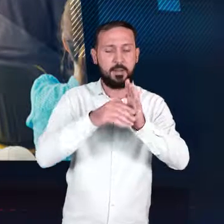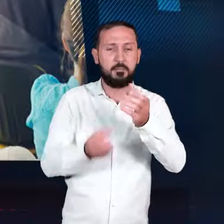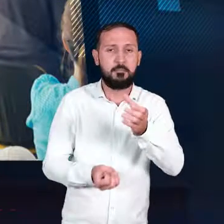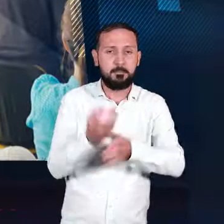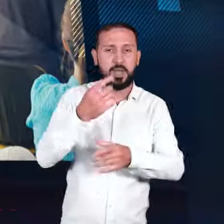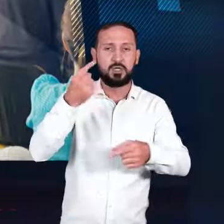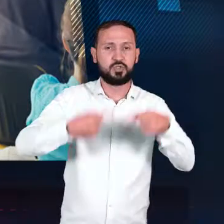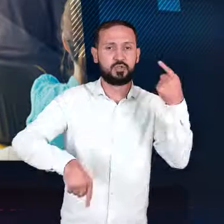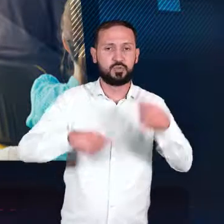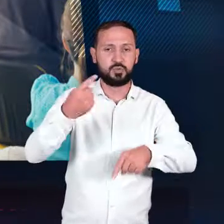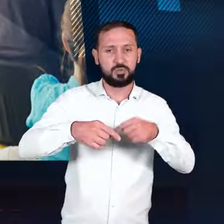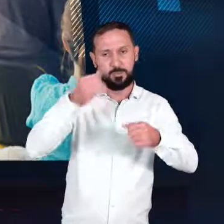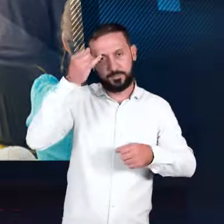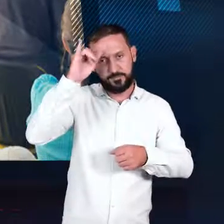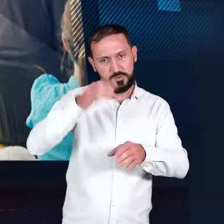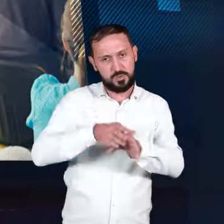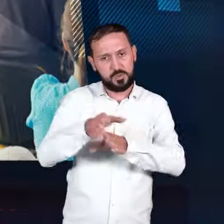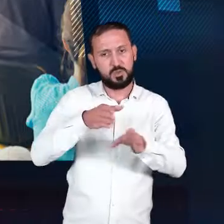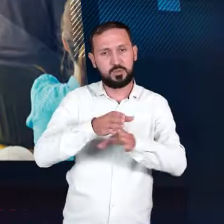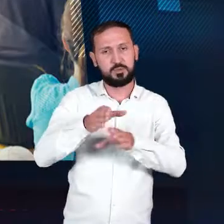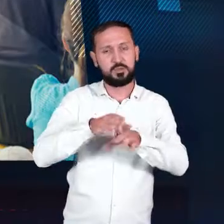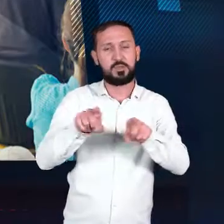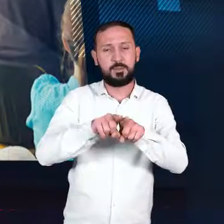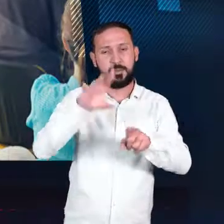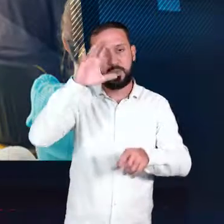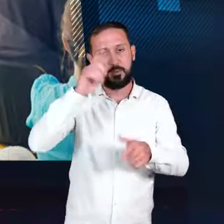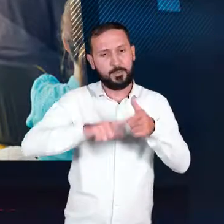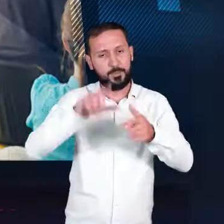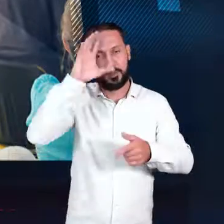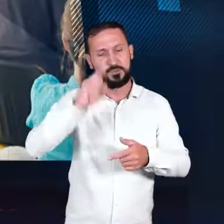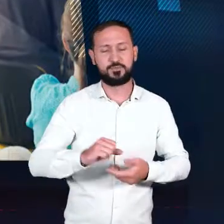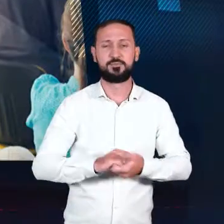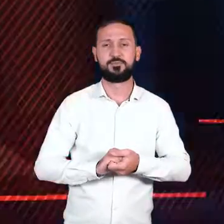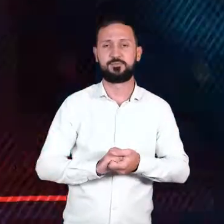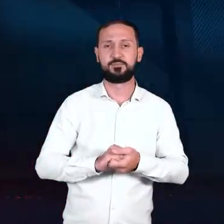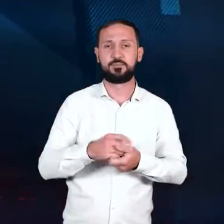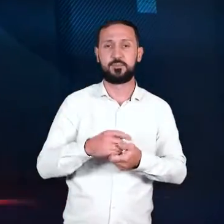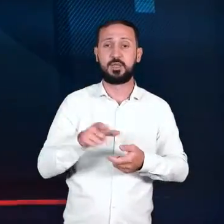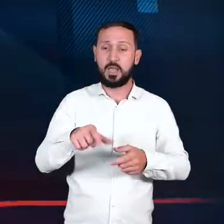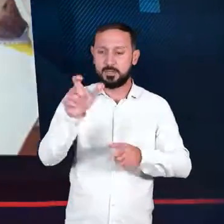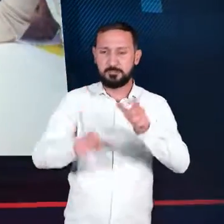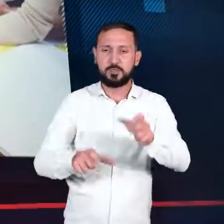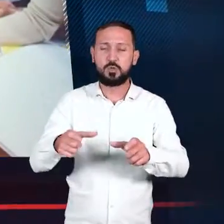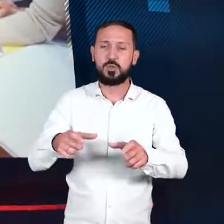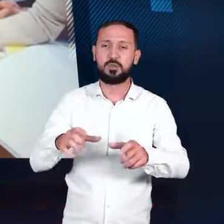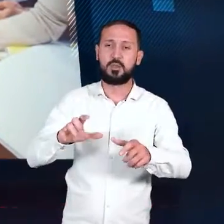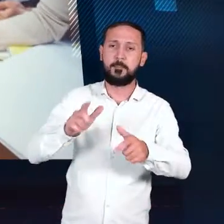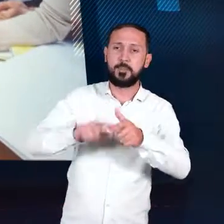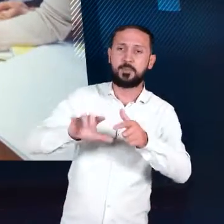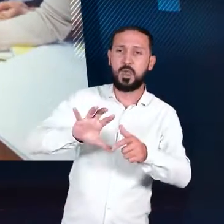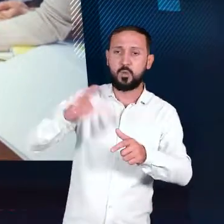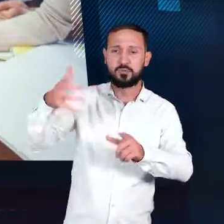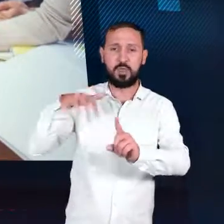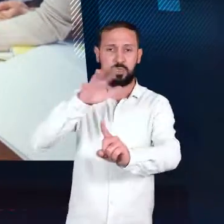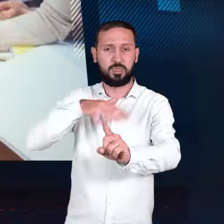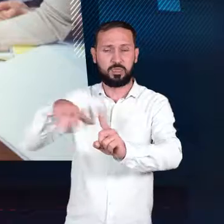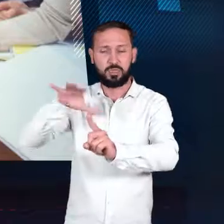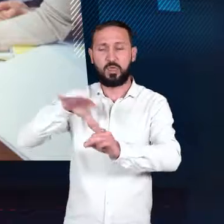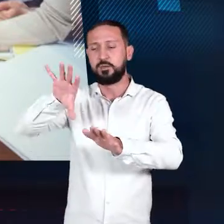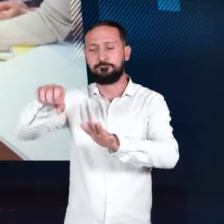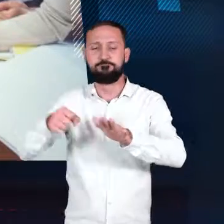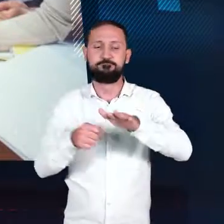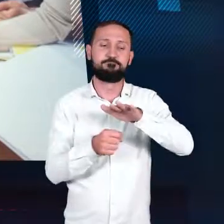de discussão, prevenção, orientação e solução do problema, encaminhar os envolvidos em situação de